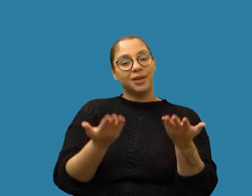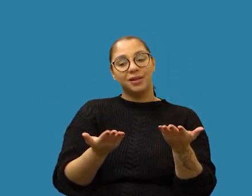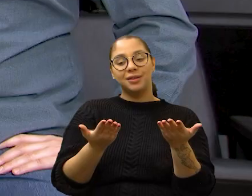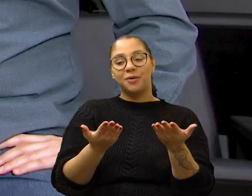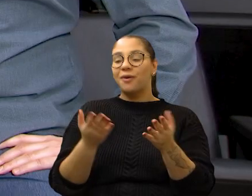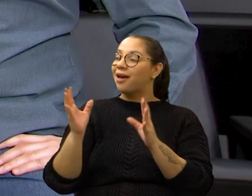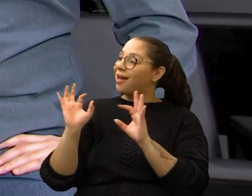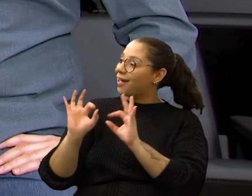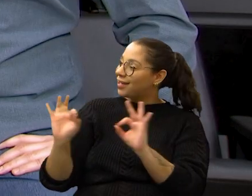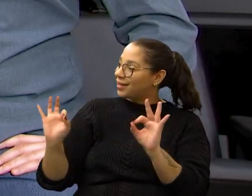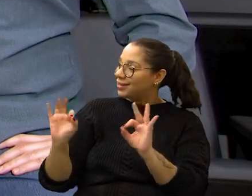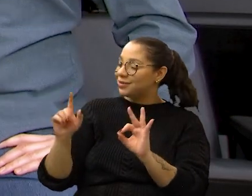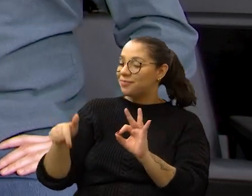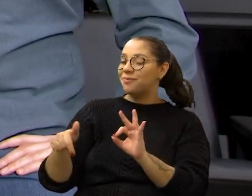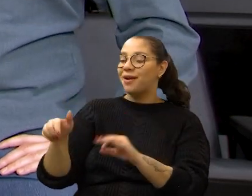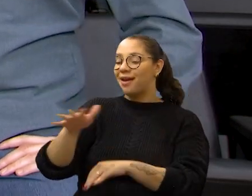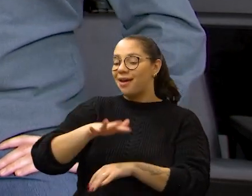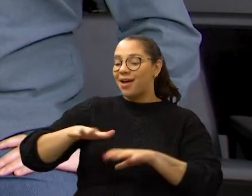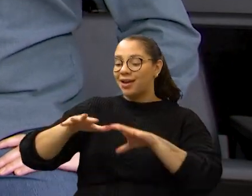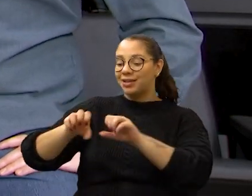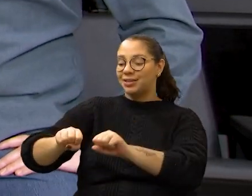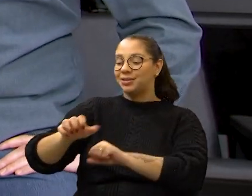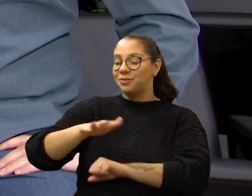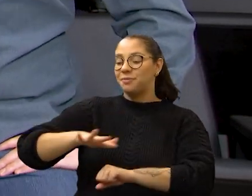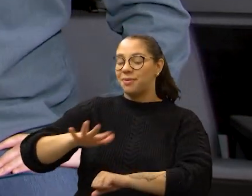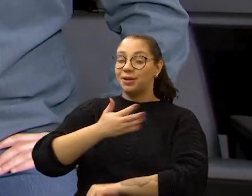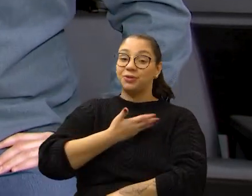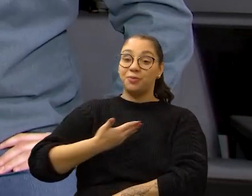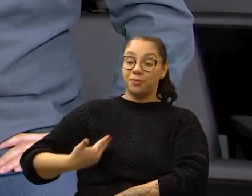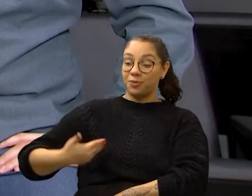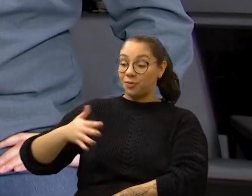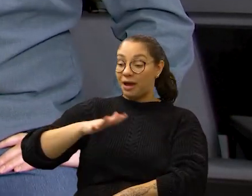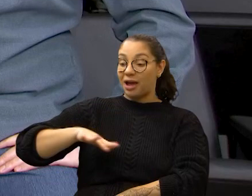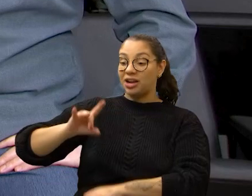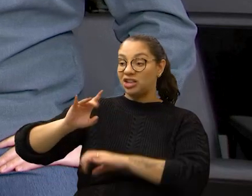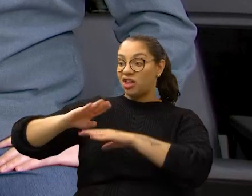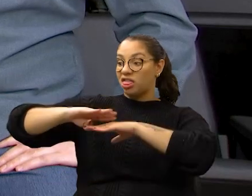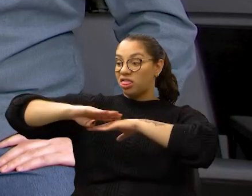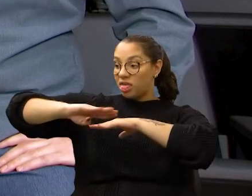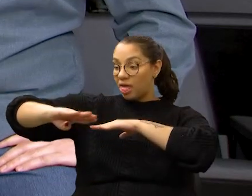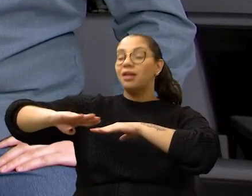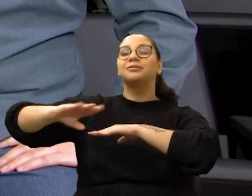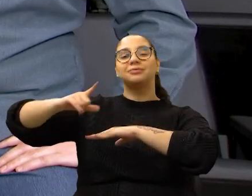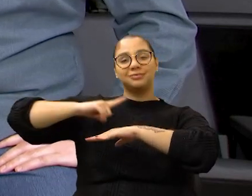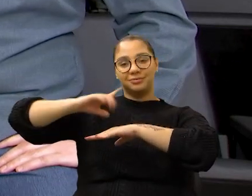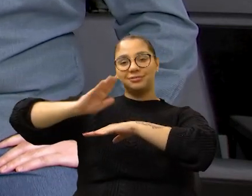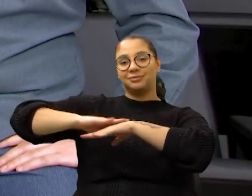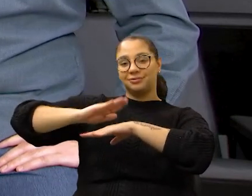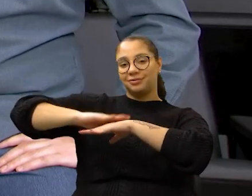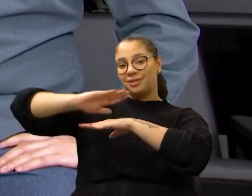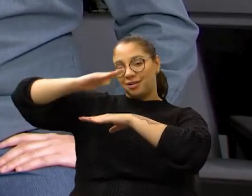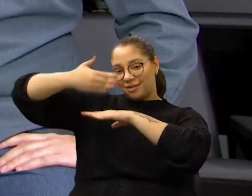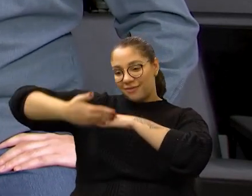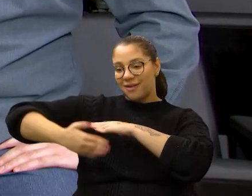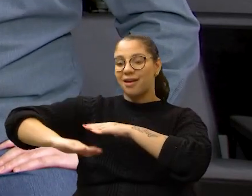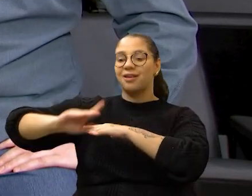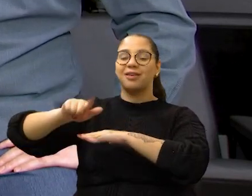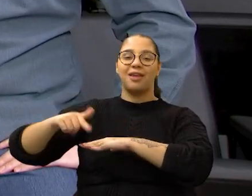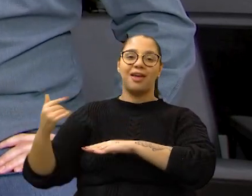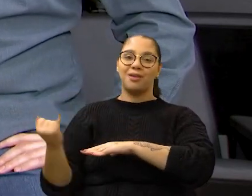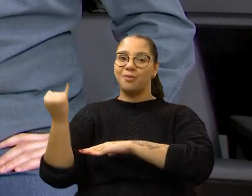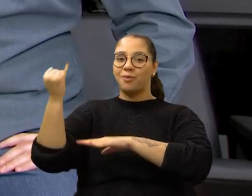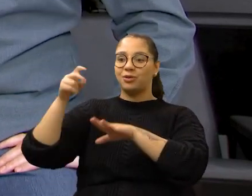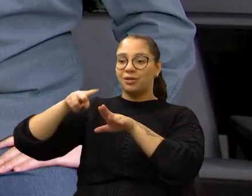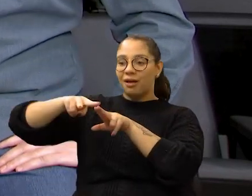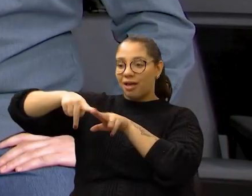sempre apoia. É isso, ocupação dos espaços públicos, né? Fazer uma área que era um concreto para uma pista de skate, que é